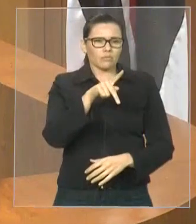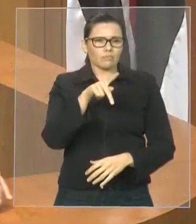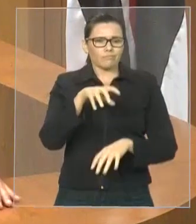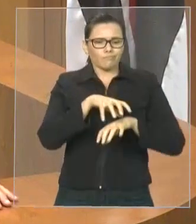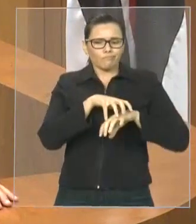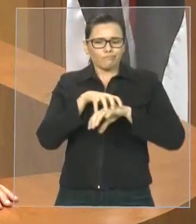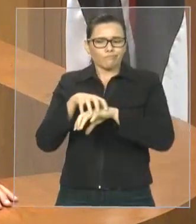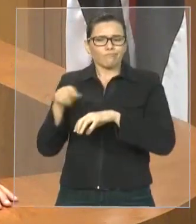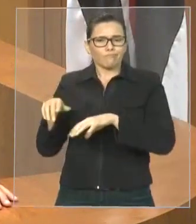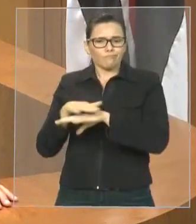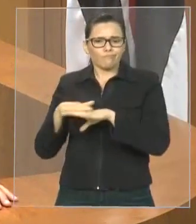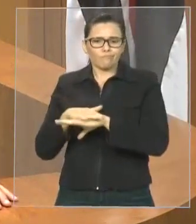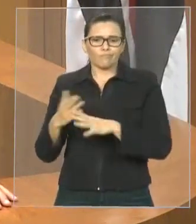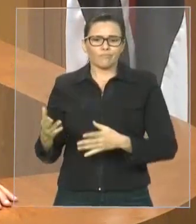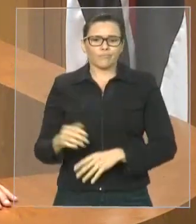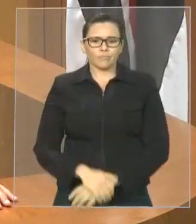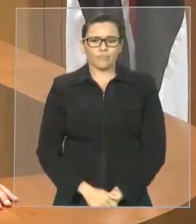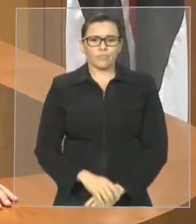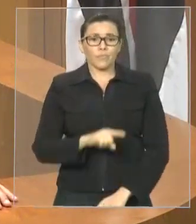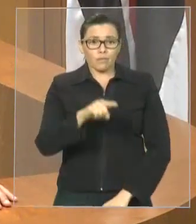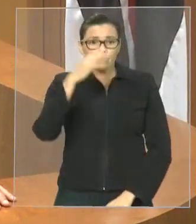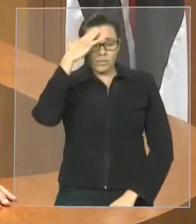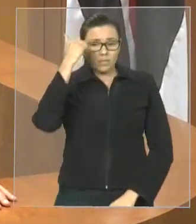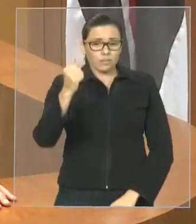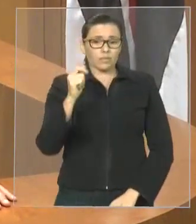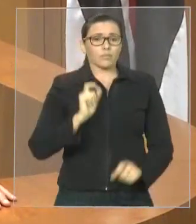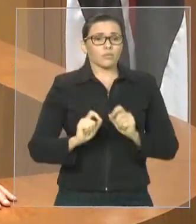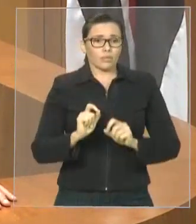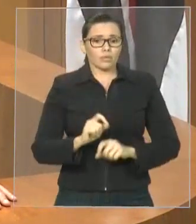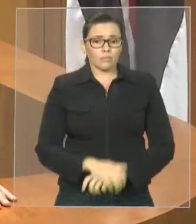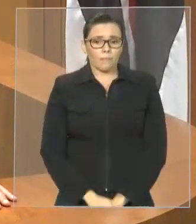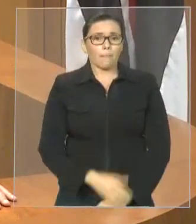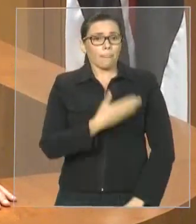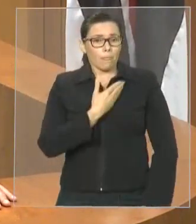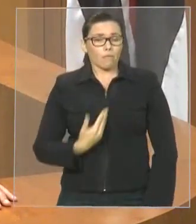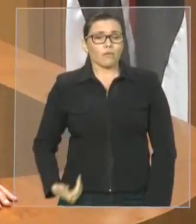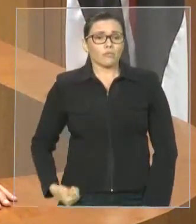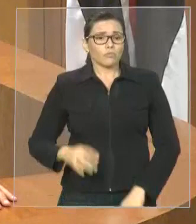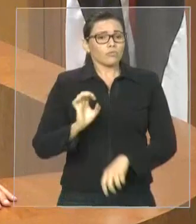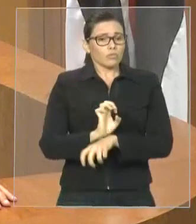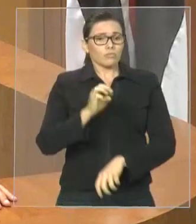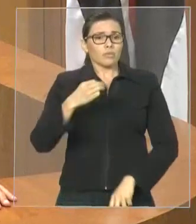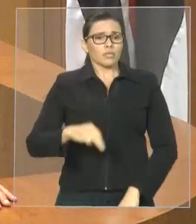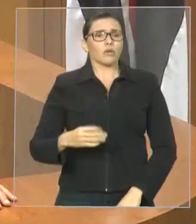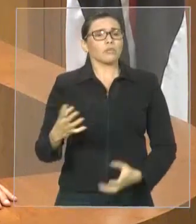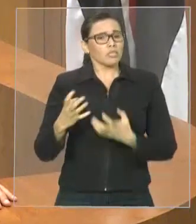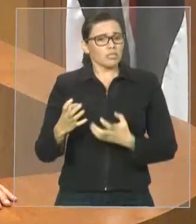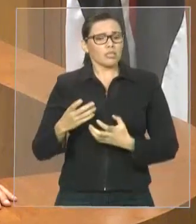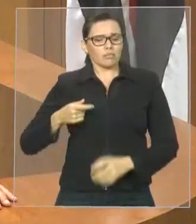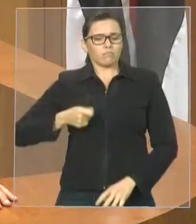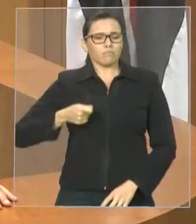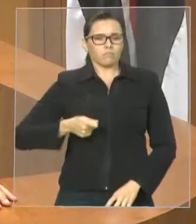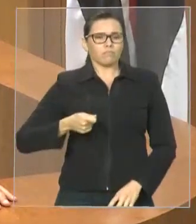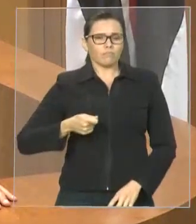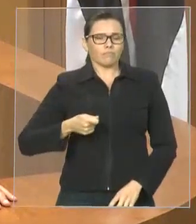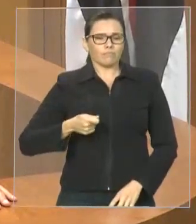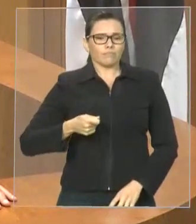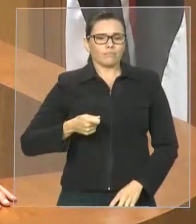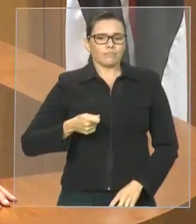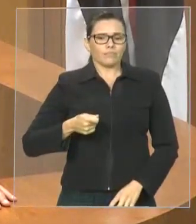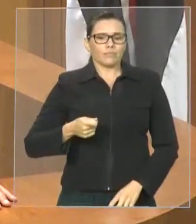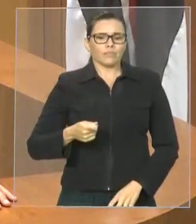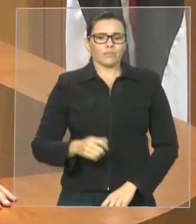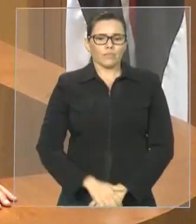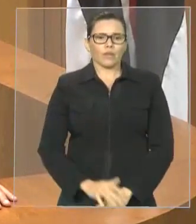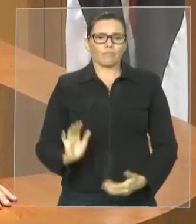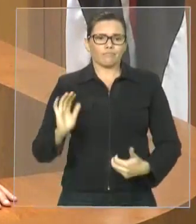que o vice-prefeito foi colocado por imposição do governador do estado. E aí vem uma outra pergunta: quem de vocês não assistiu?